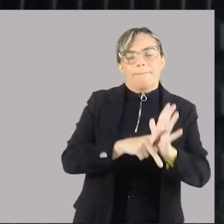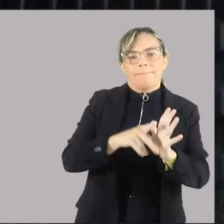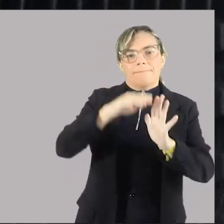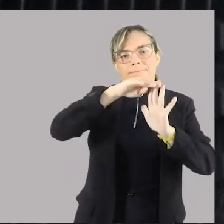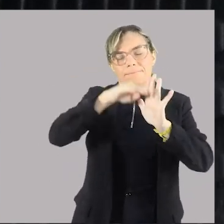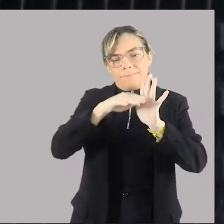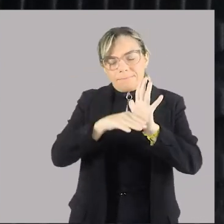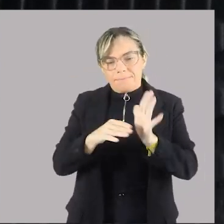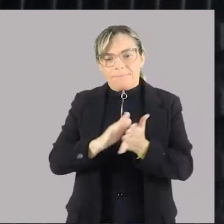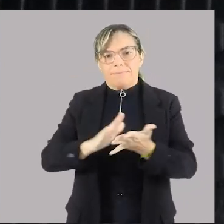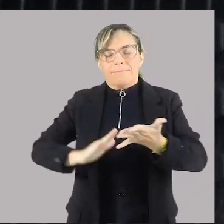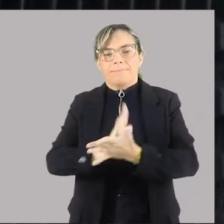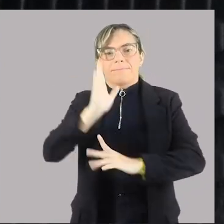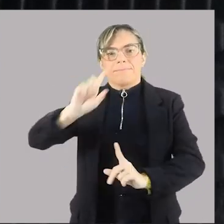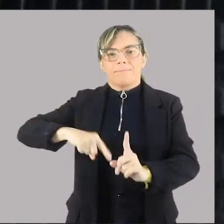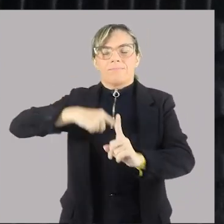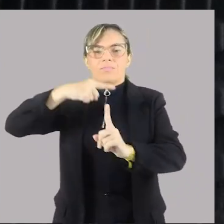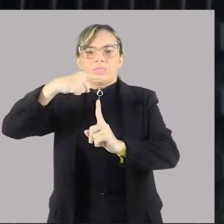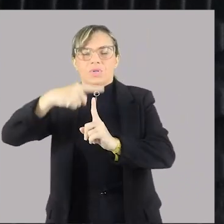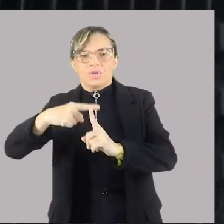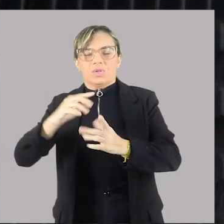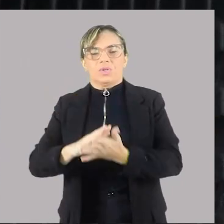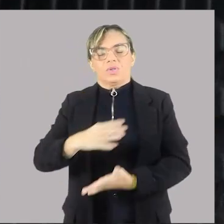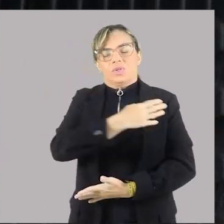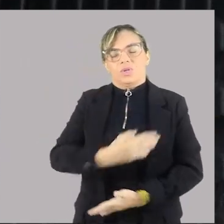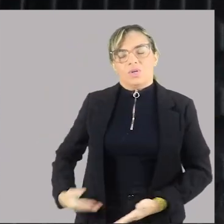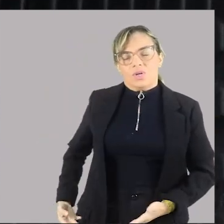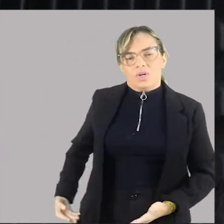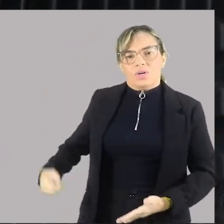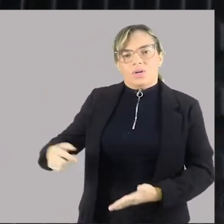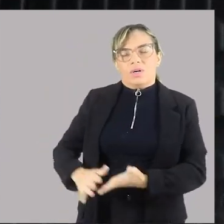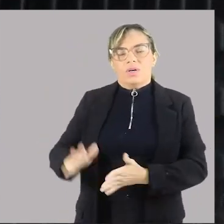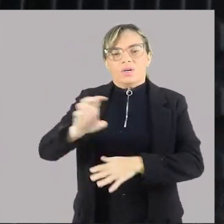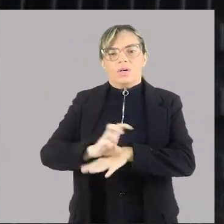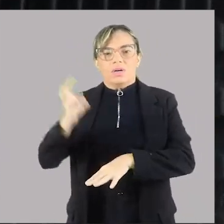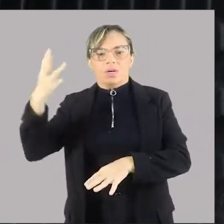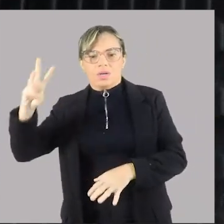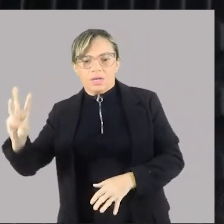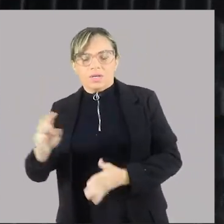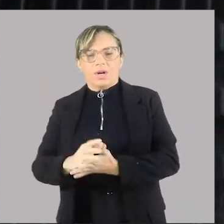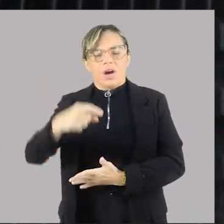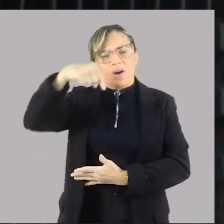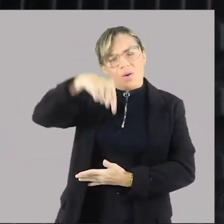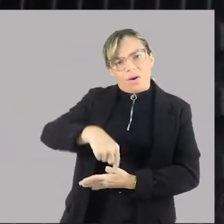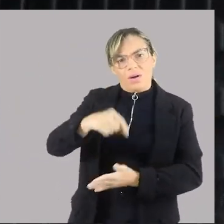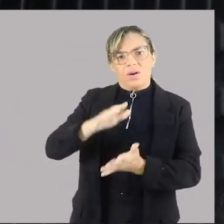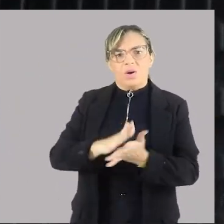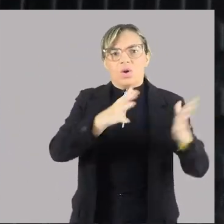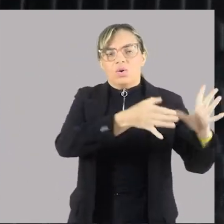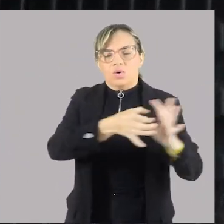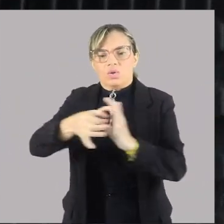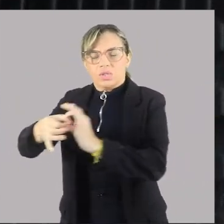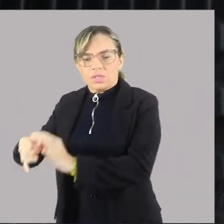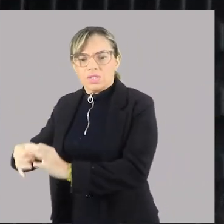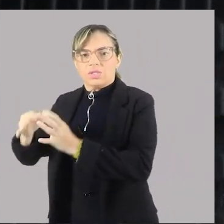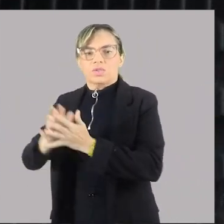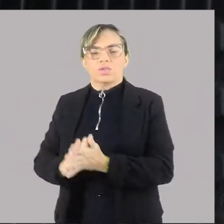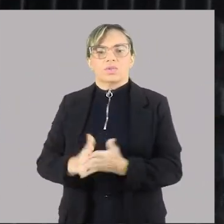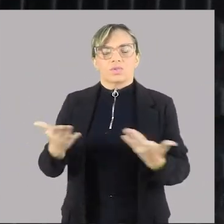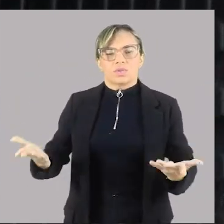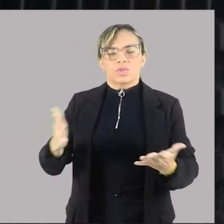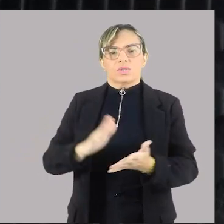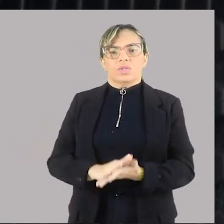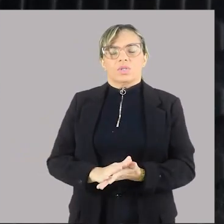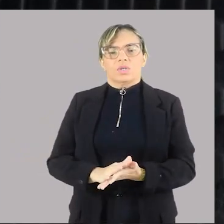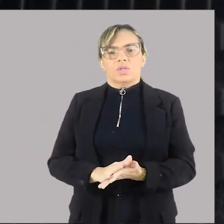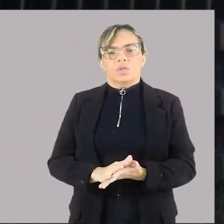Aprova Mais, do Governo do Estado do Maranhão. Estamos aqui para trabalhar a realidade brasileira.